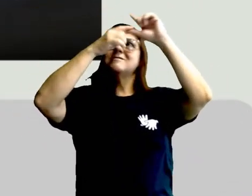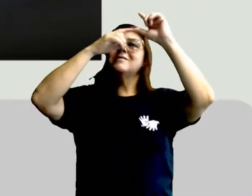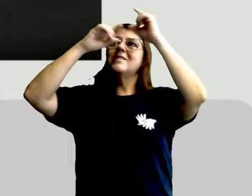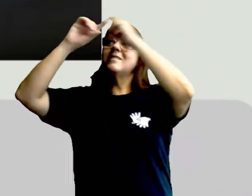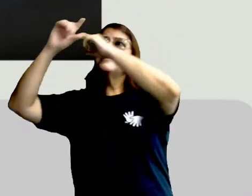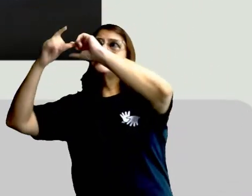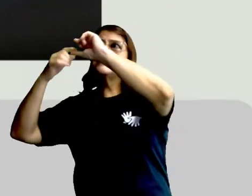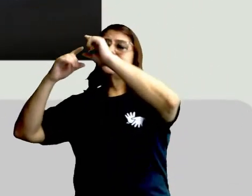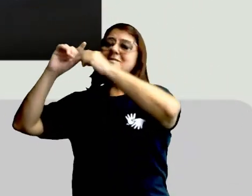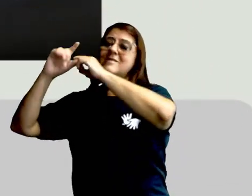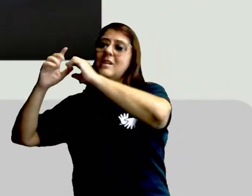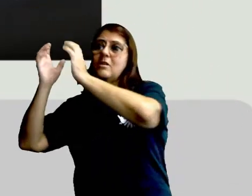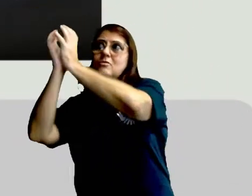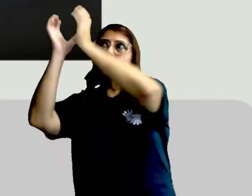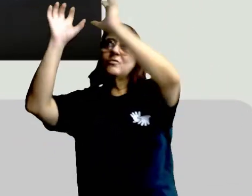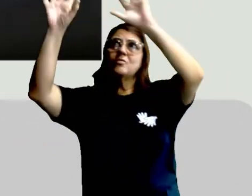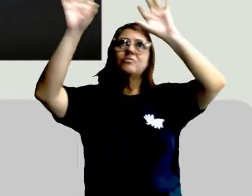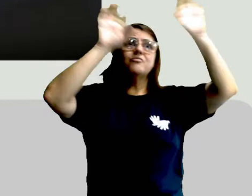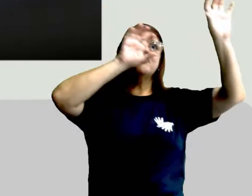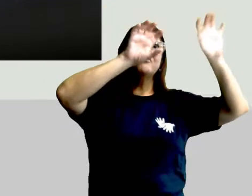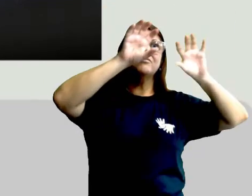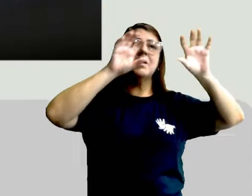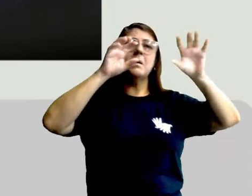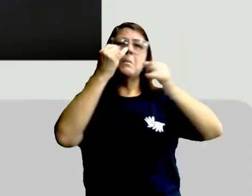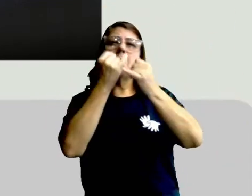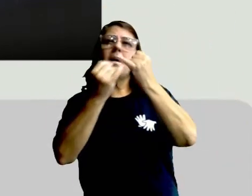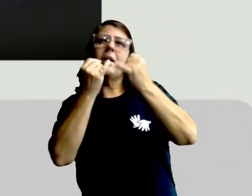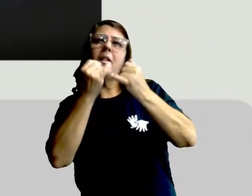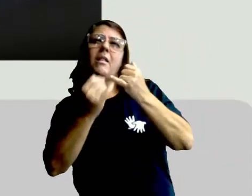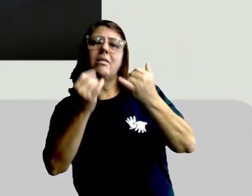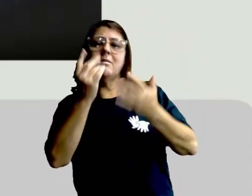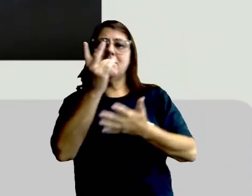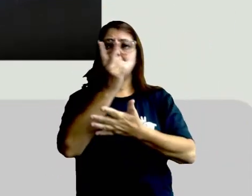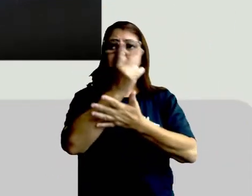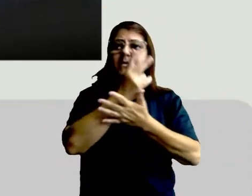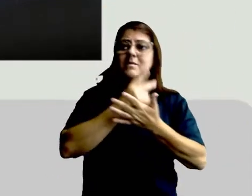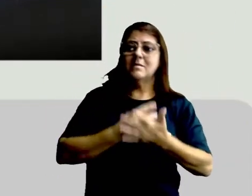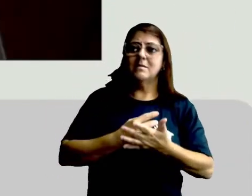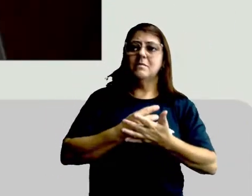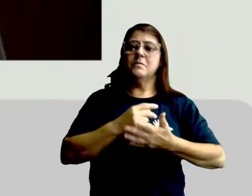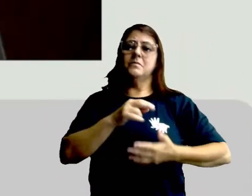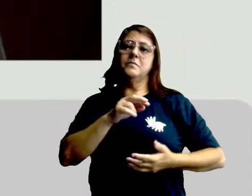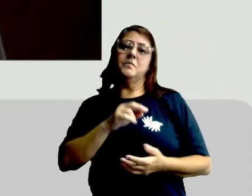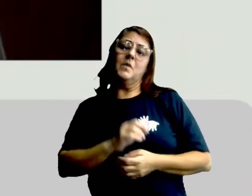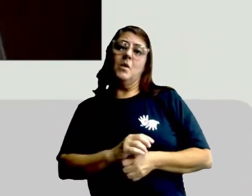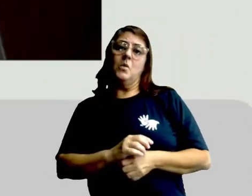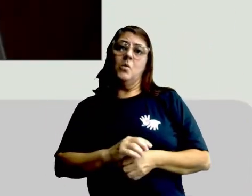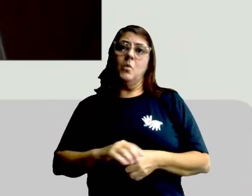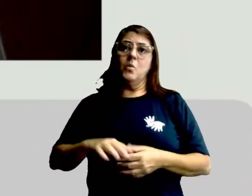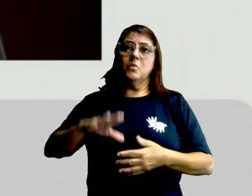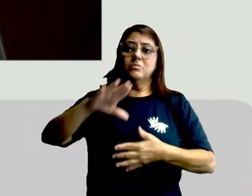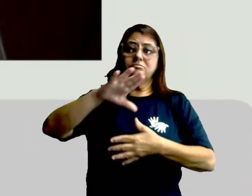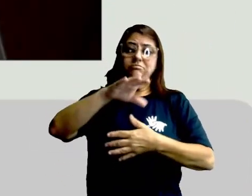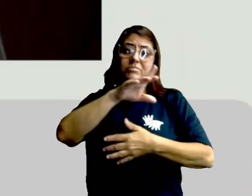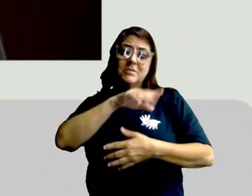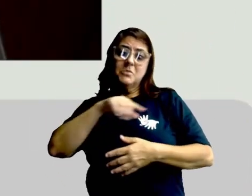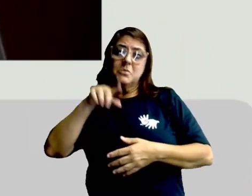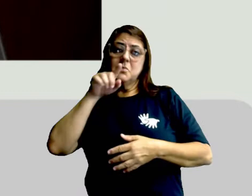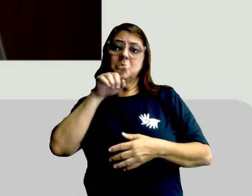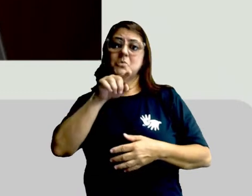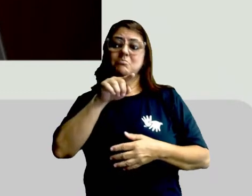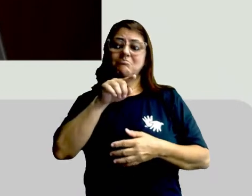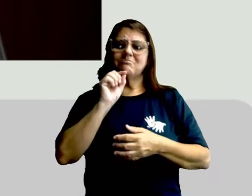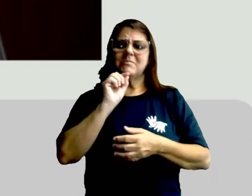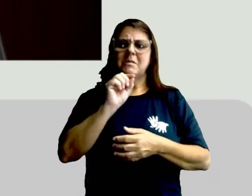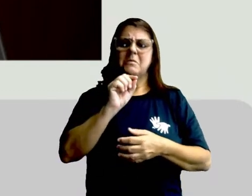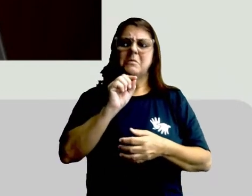aquela constelação, incluindo a figura. Vamos pegar como exemplo o Cruzeiro do Sul. Se a gente perguntasse quantas